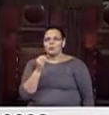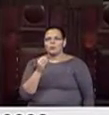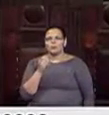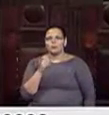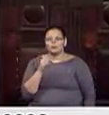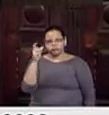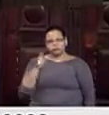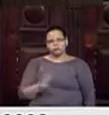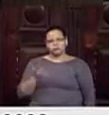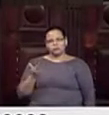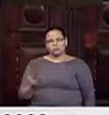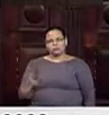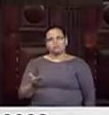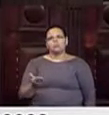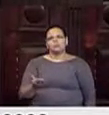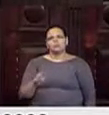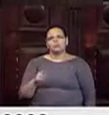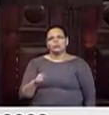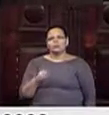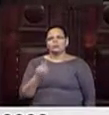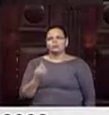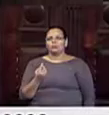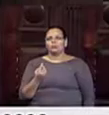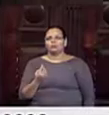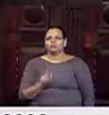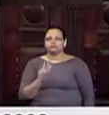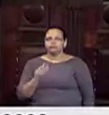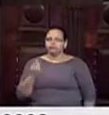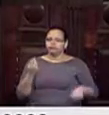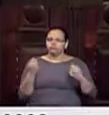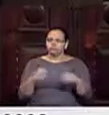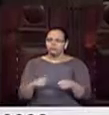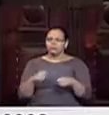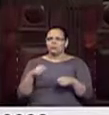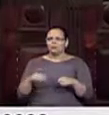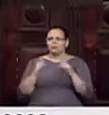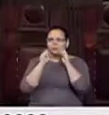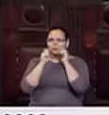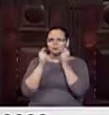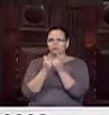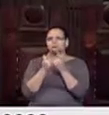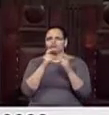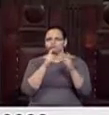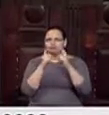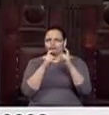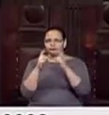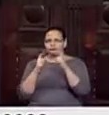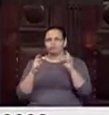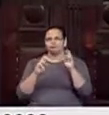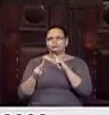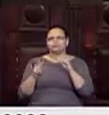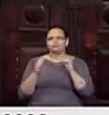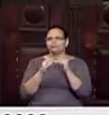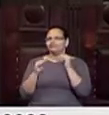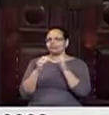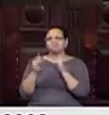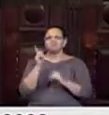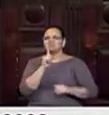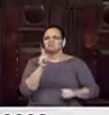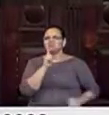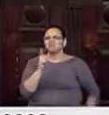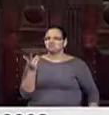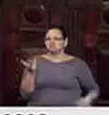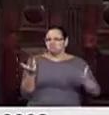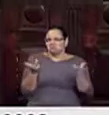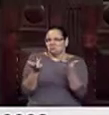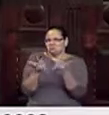Vossa Excelência é, sem dúvida nenhuma, um dos quadros que tem a capacidade nessa casa de debater as divergências com um altíssimo nível, do